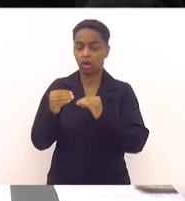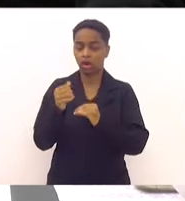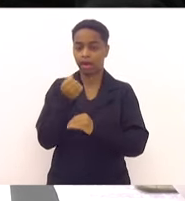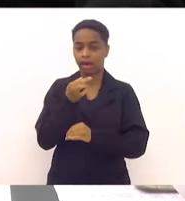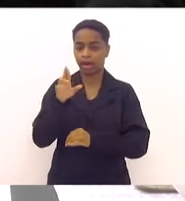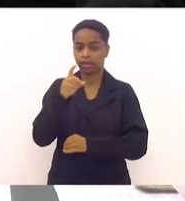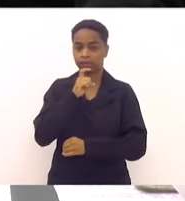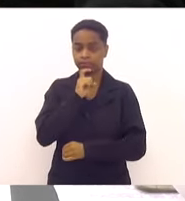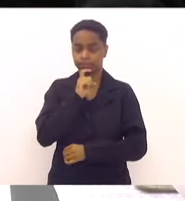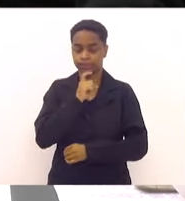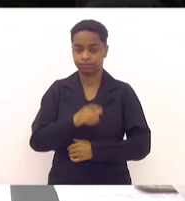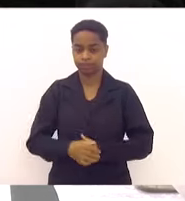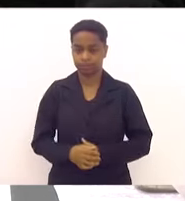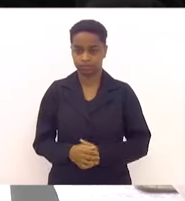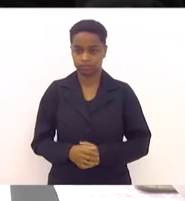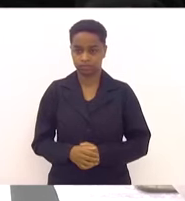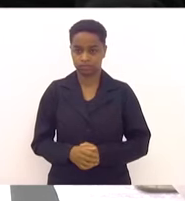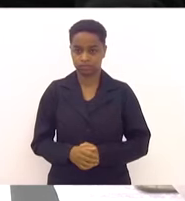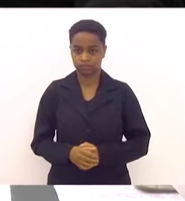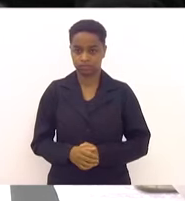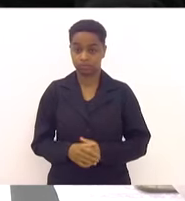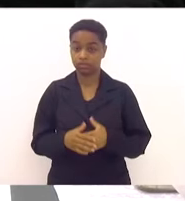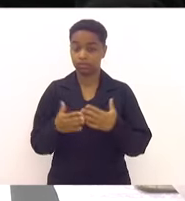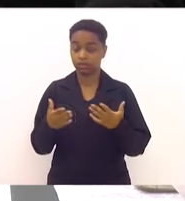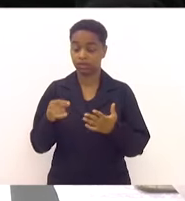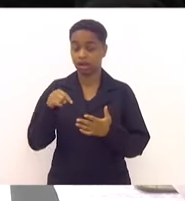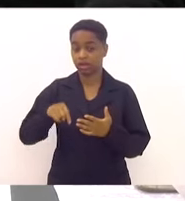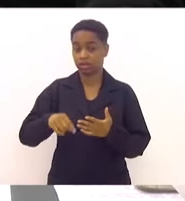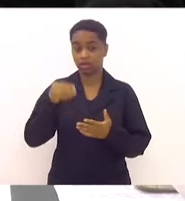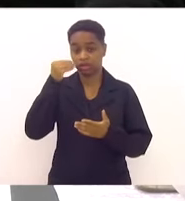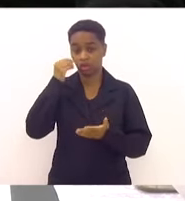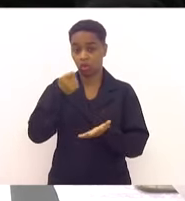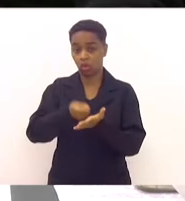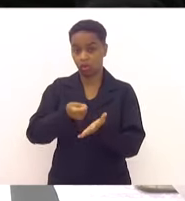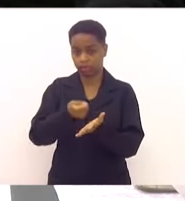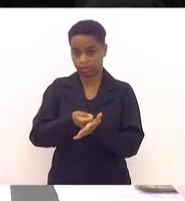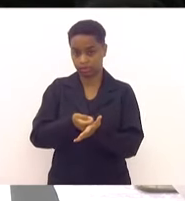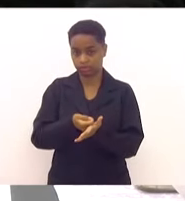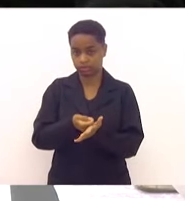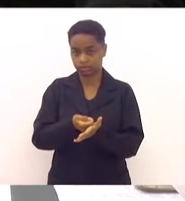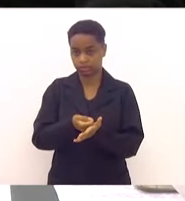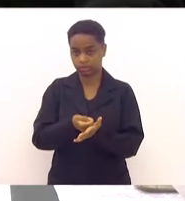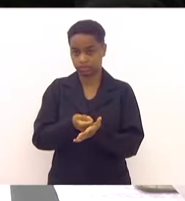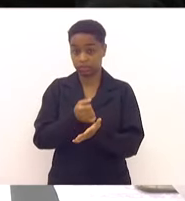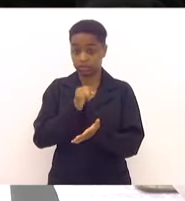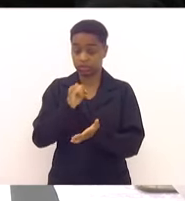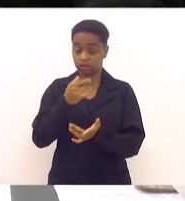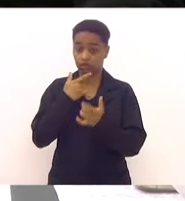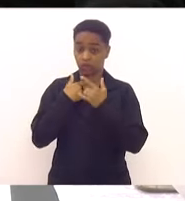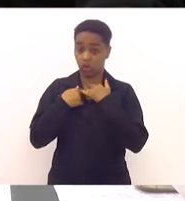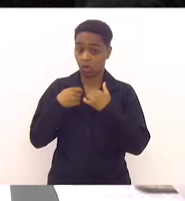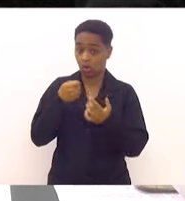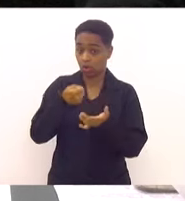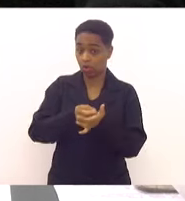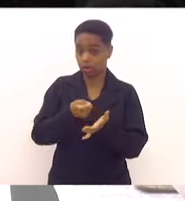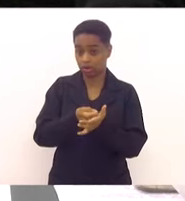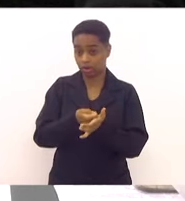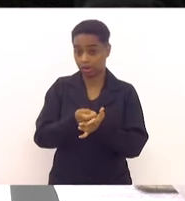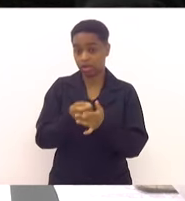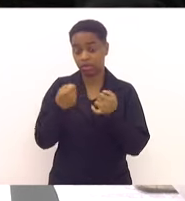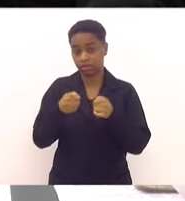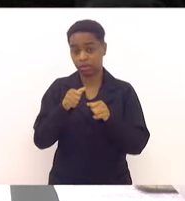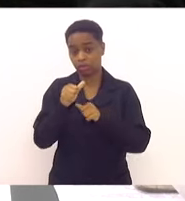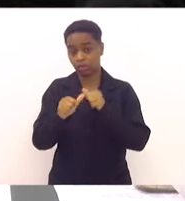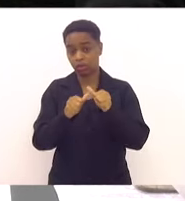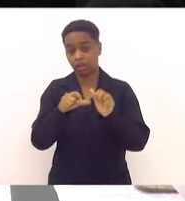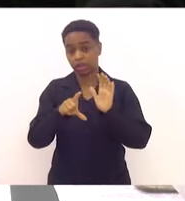ar-condicionado. Olha, ele está aqui querendo obrigar. Se ele quer obrigar, ele tem que modificar a